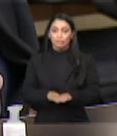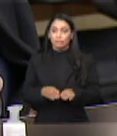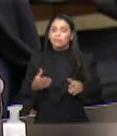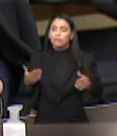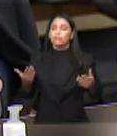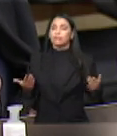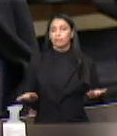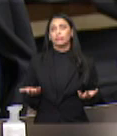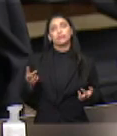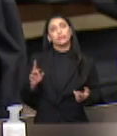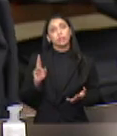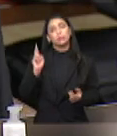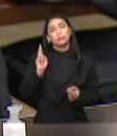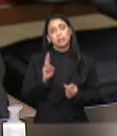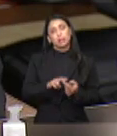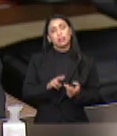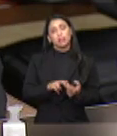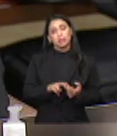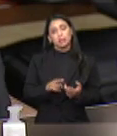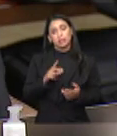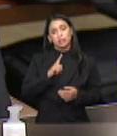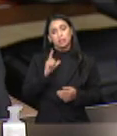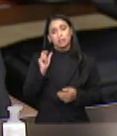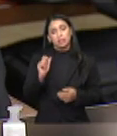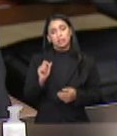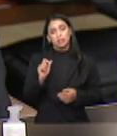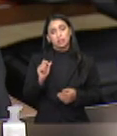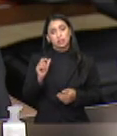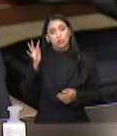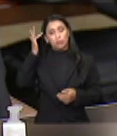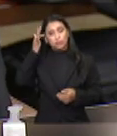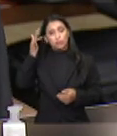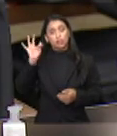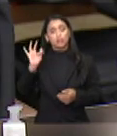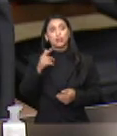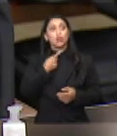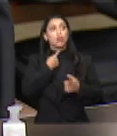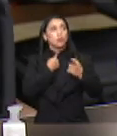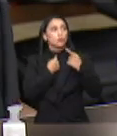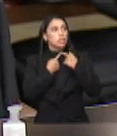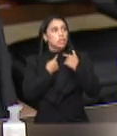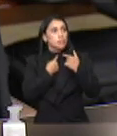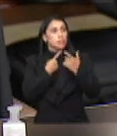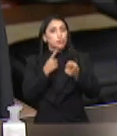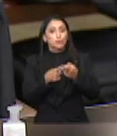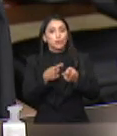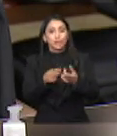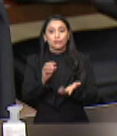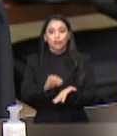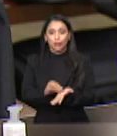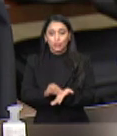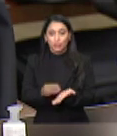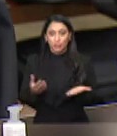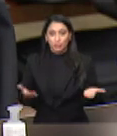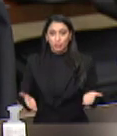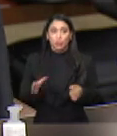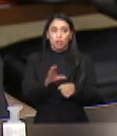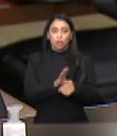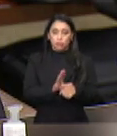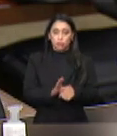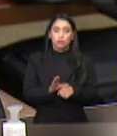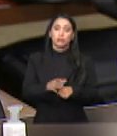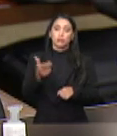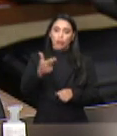E há uma razão específica para isso. Freudianamente, o desejo é a falta. E, portanto, a Constituição precisa repetir isso muitas